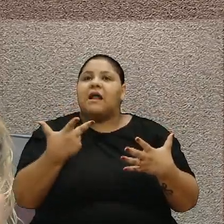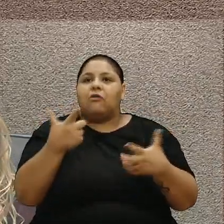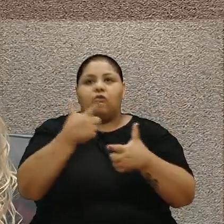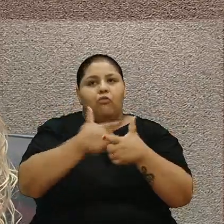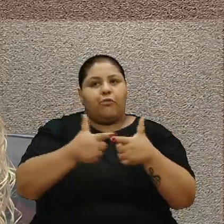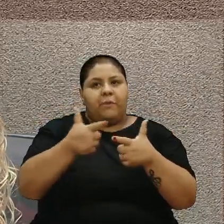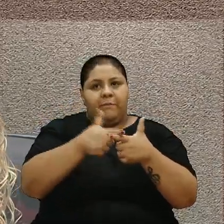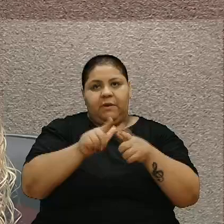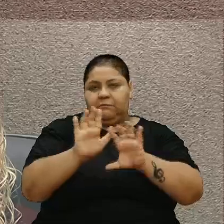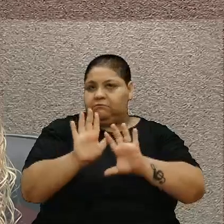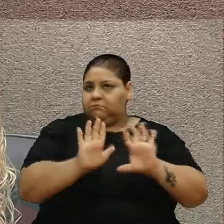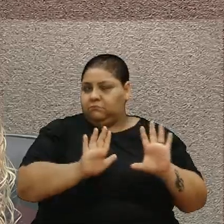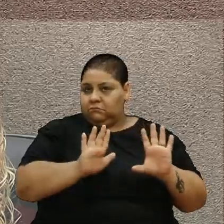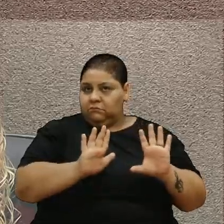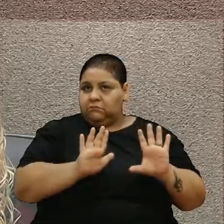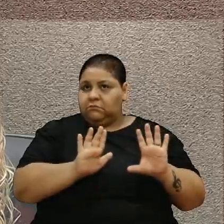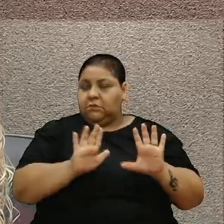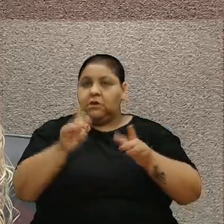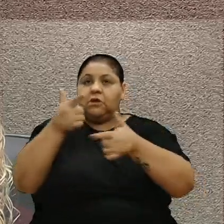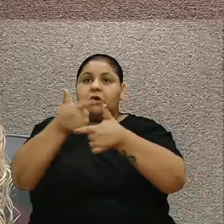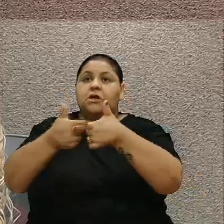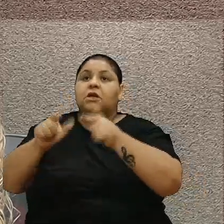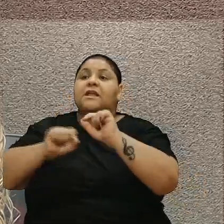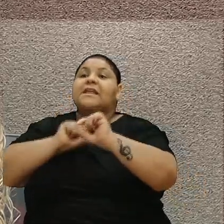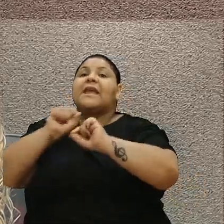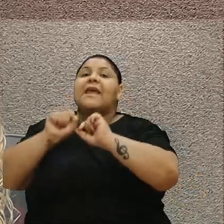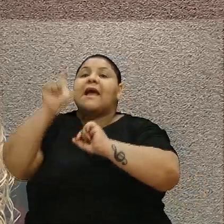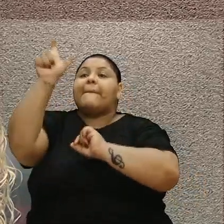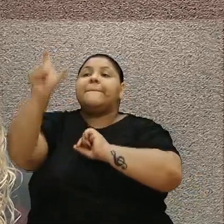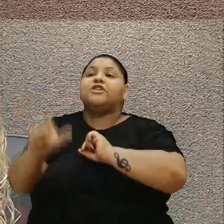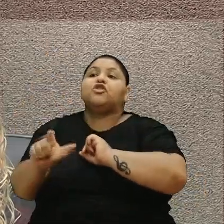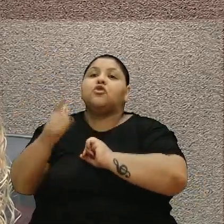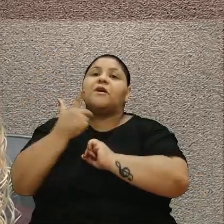problema. O problema é quem fala.